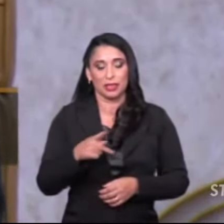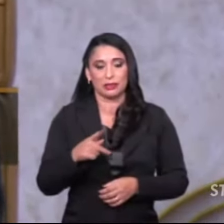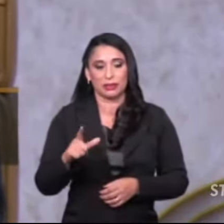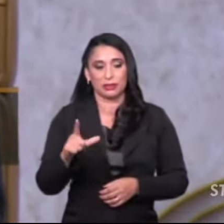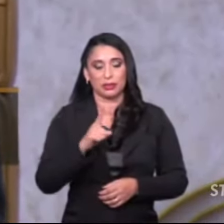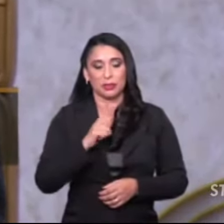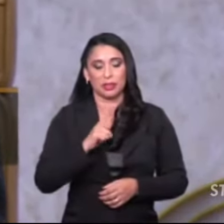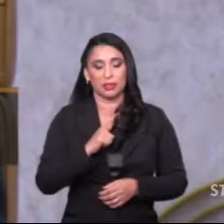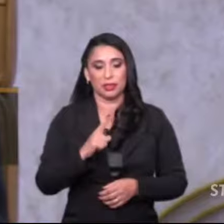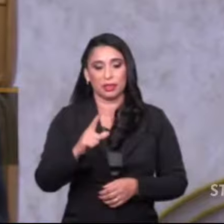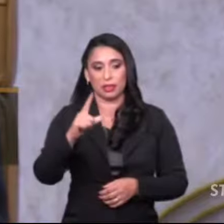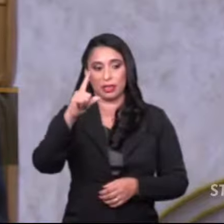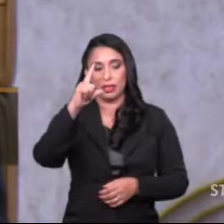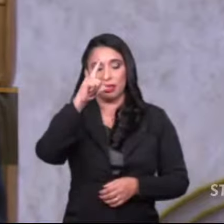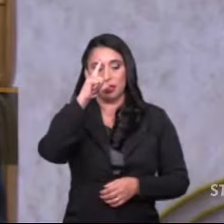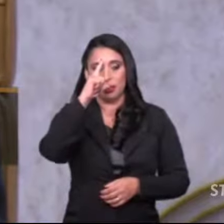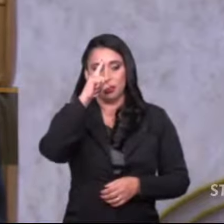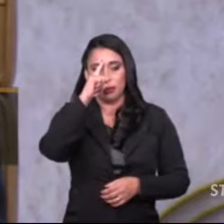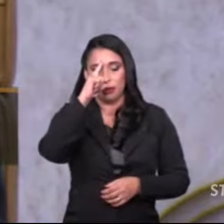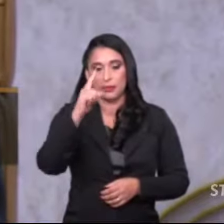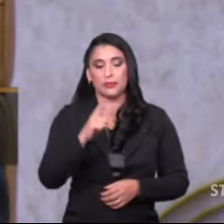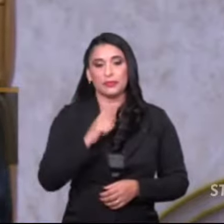Geraldo Alckmin.